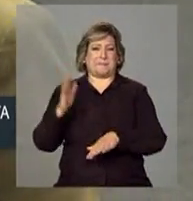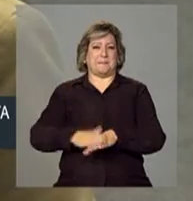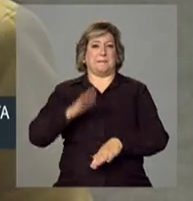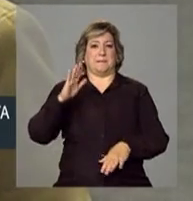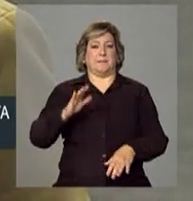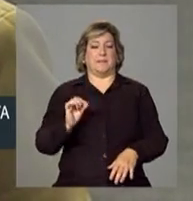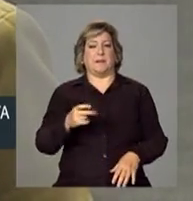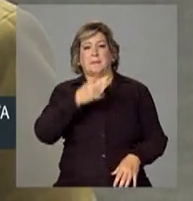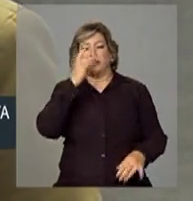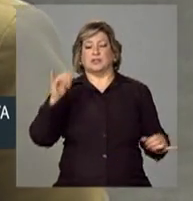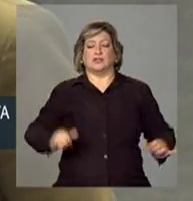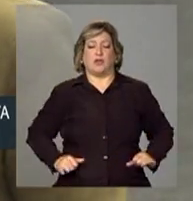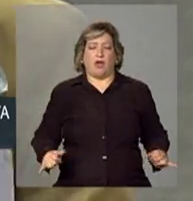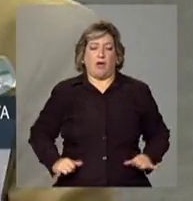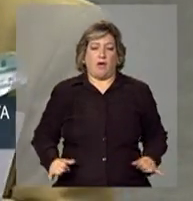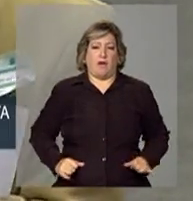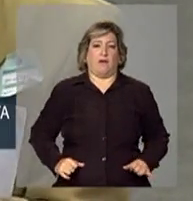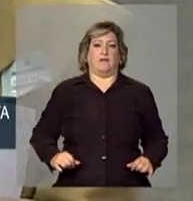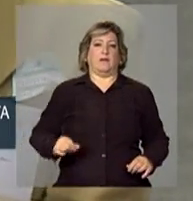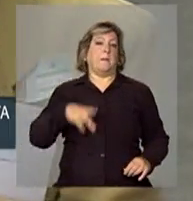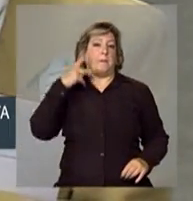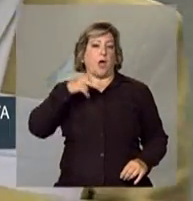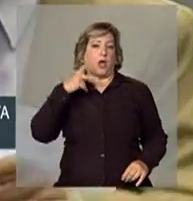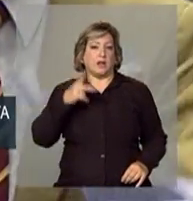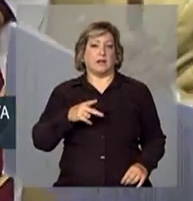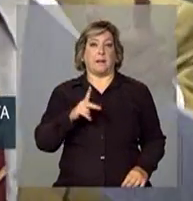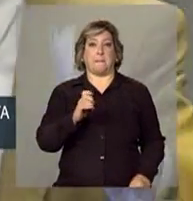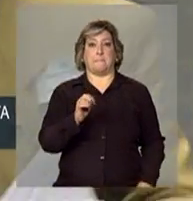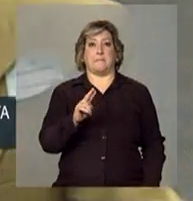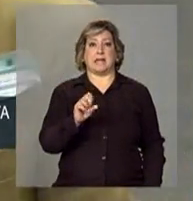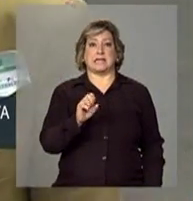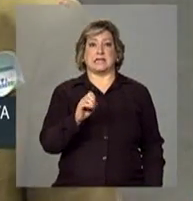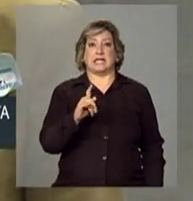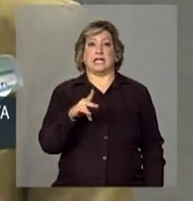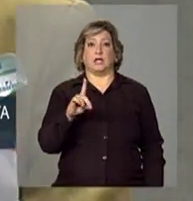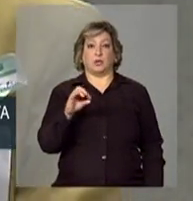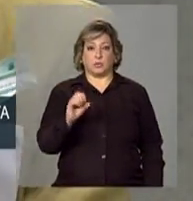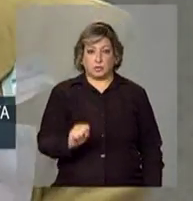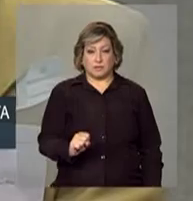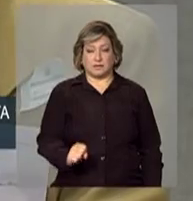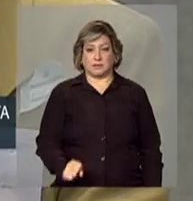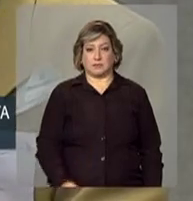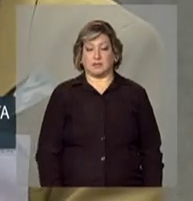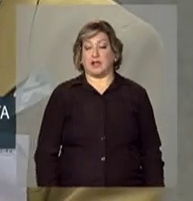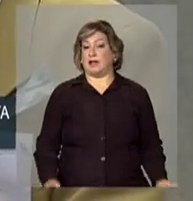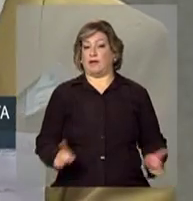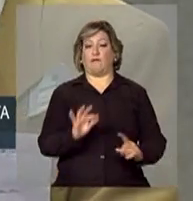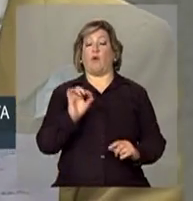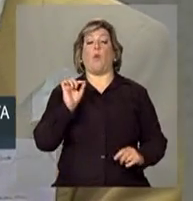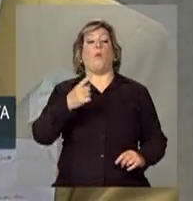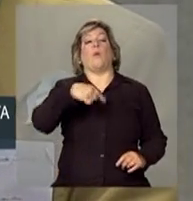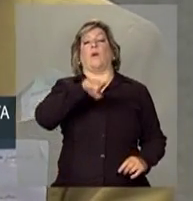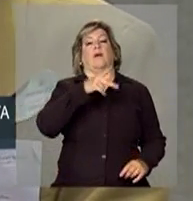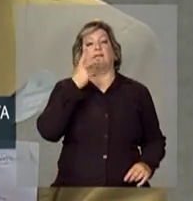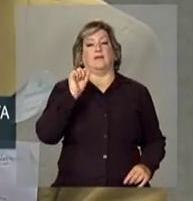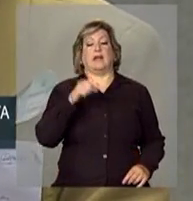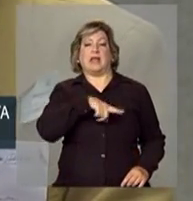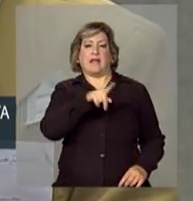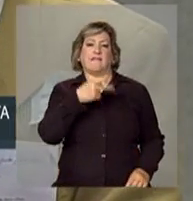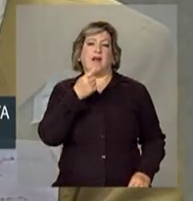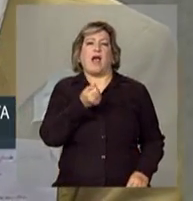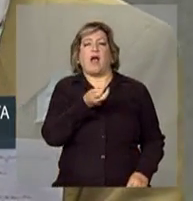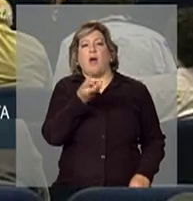perseguidos políticos. Não foram o que eles dizem. Eles dizem uns poucos